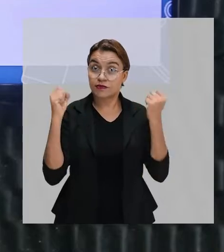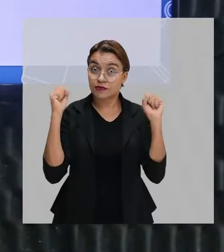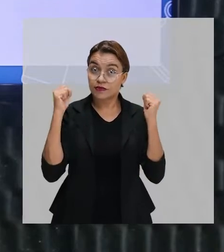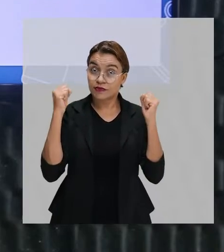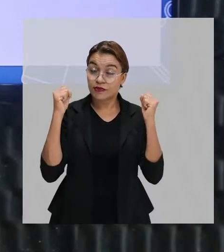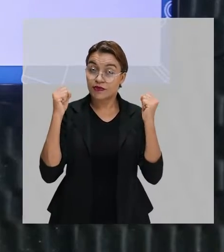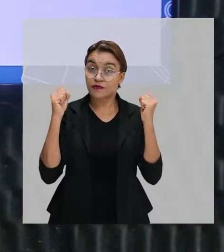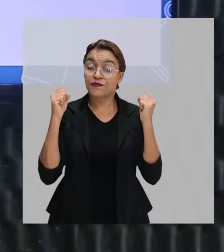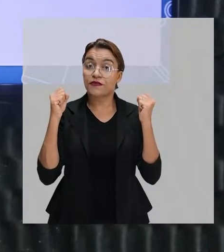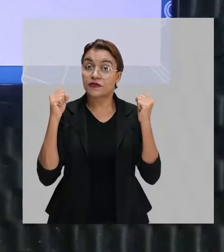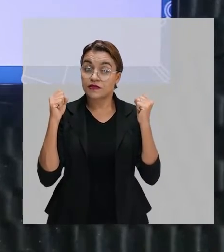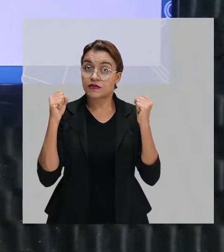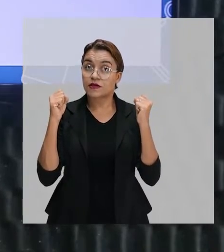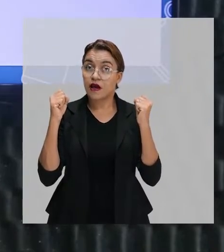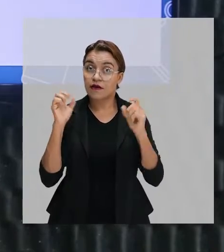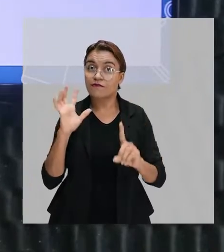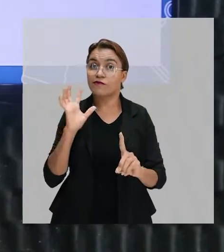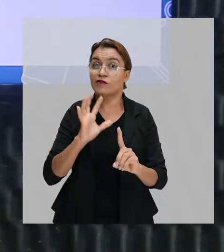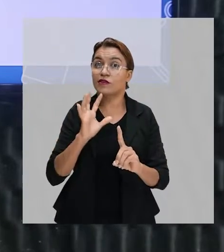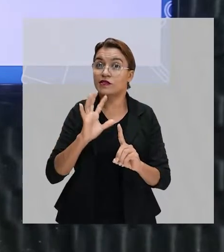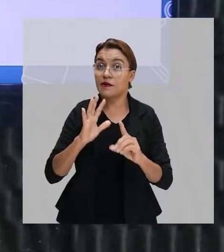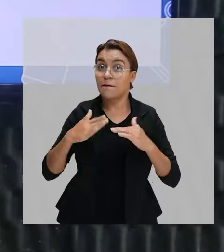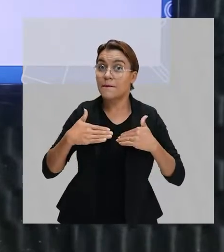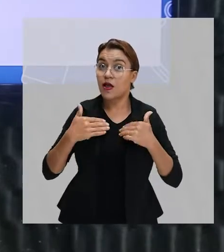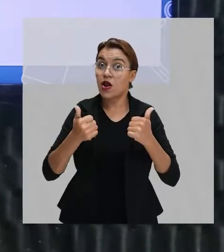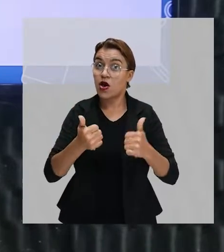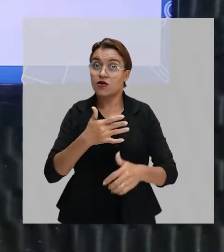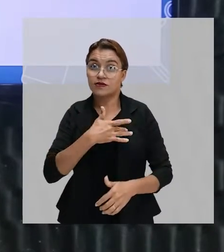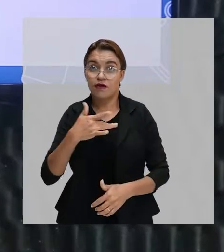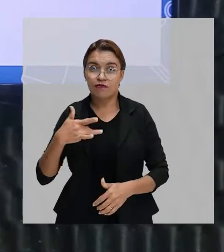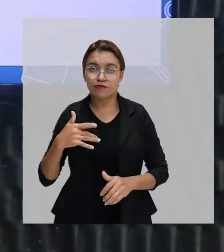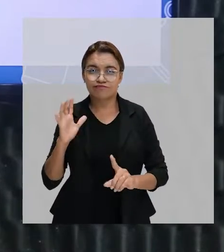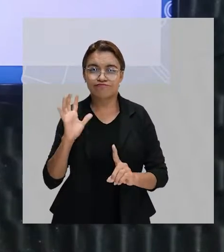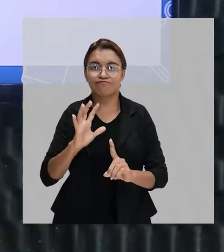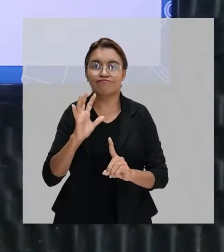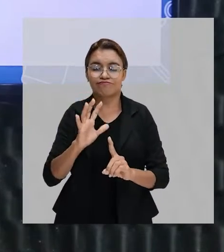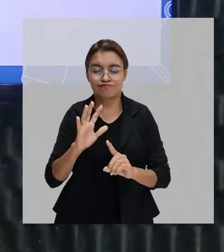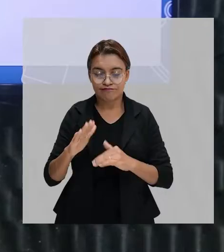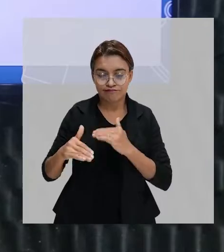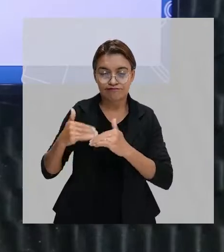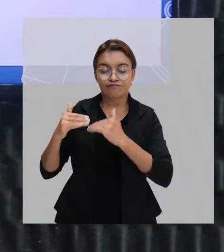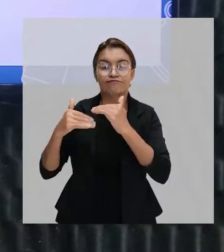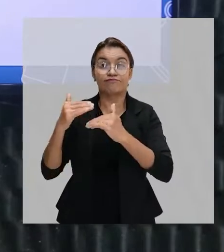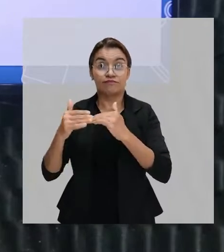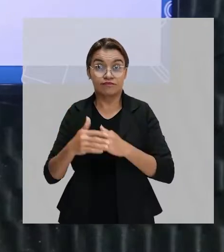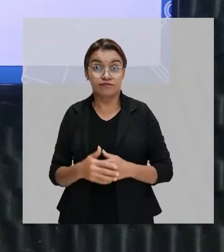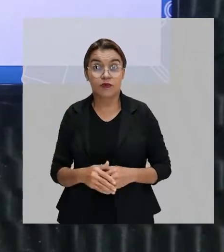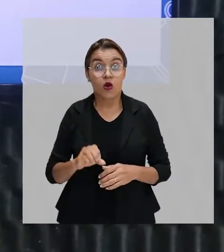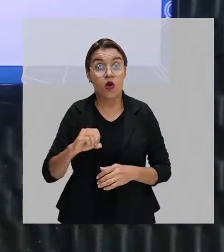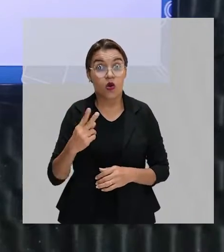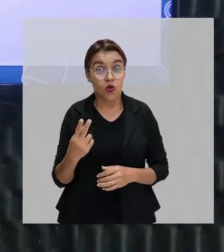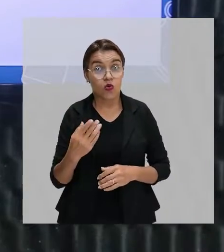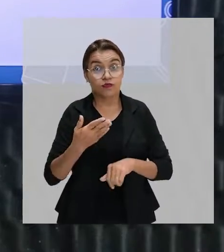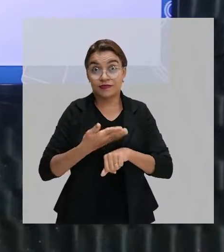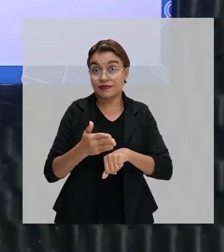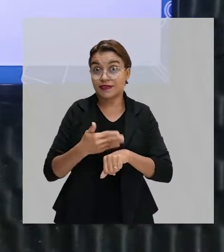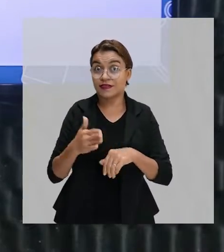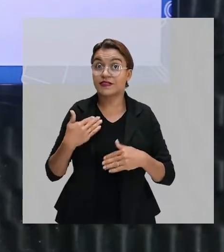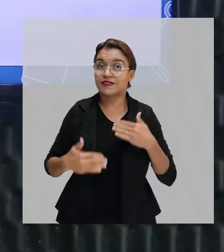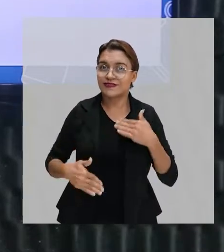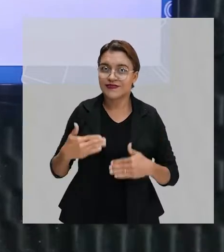à saúde do indivíduo de quem ali pratica alguma atividade física ou exercício físico